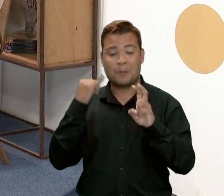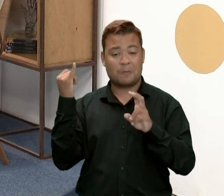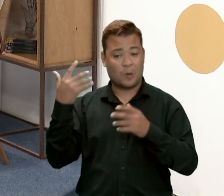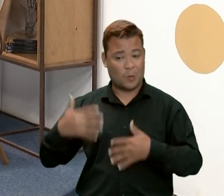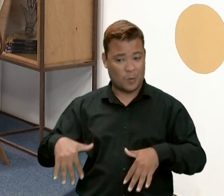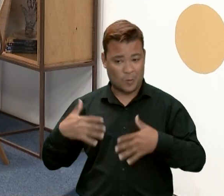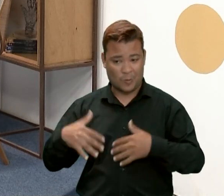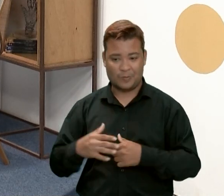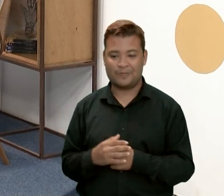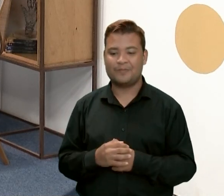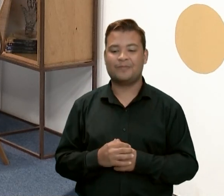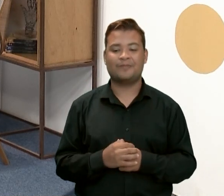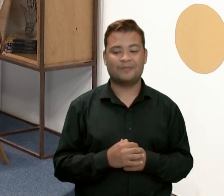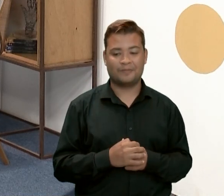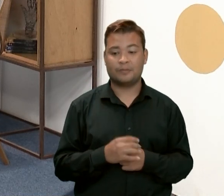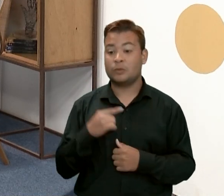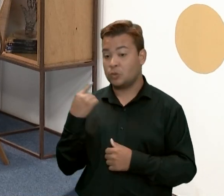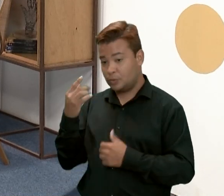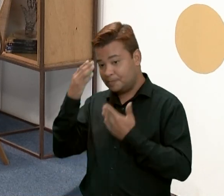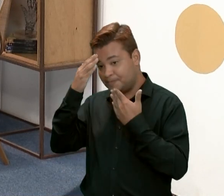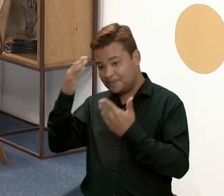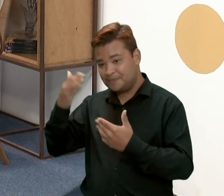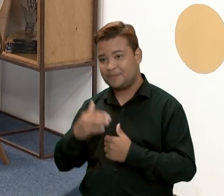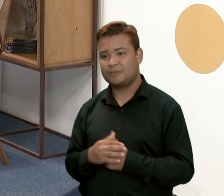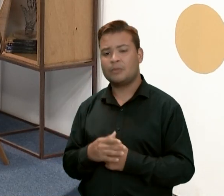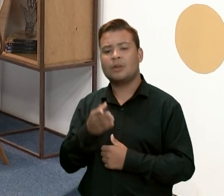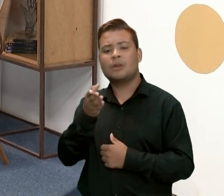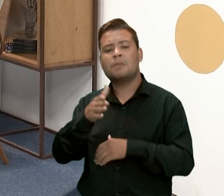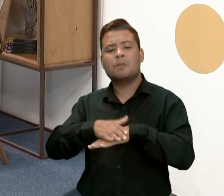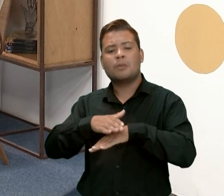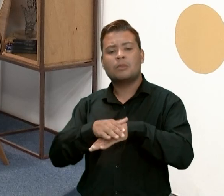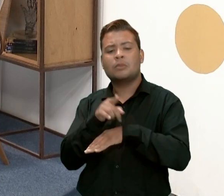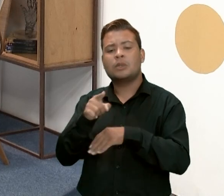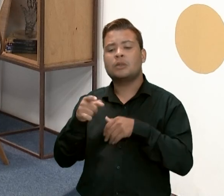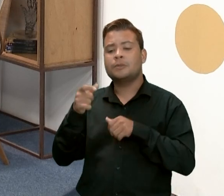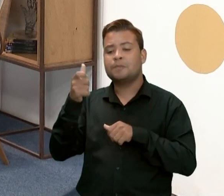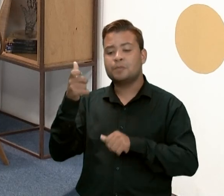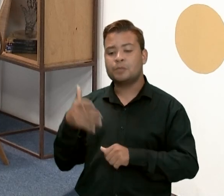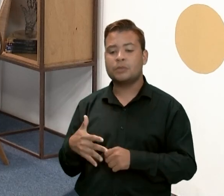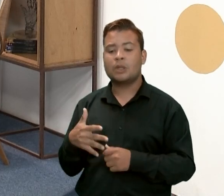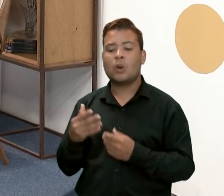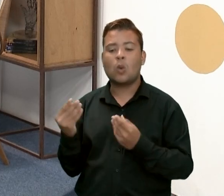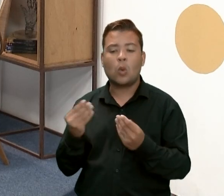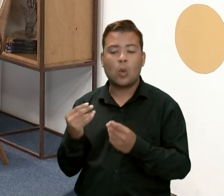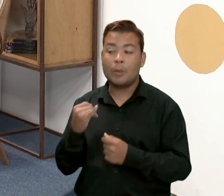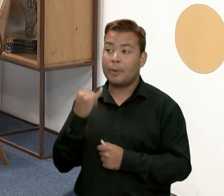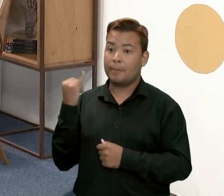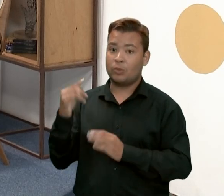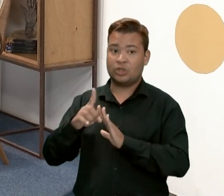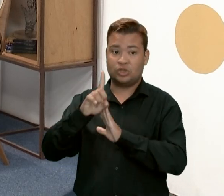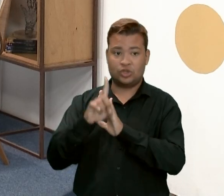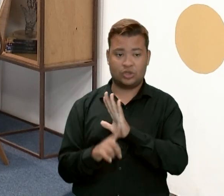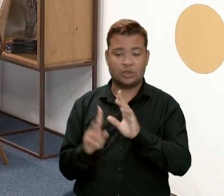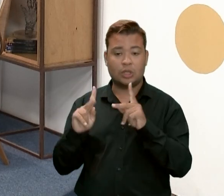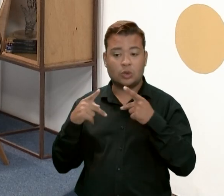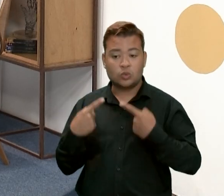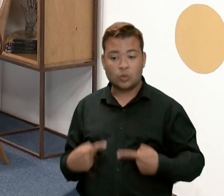quem agradece. Fabrício, quero que você comece falando sobre a importância dos direitos humanos para as